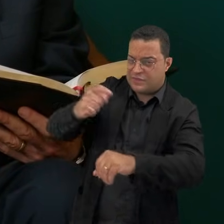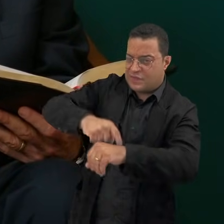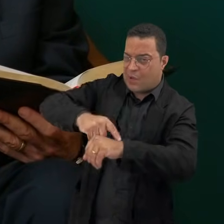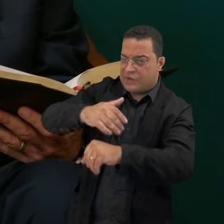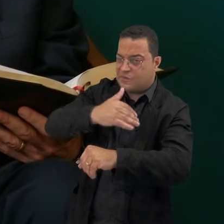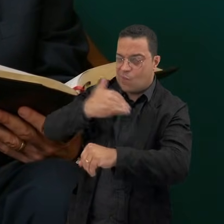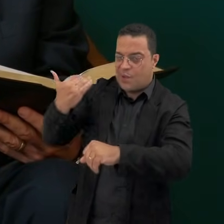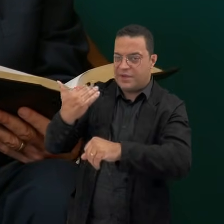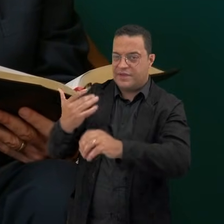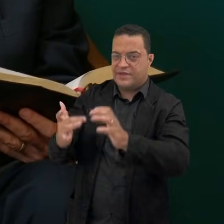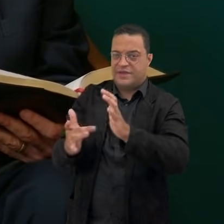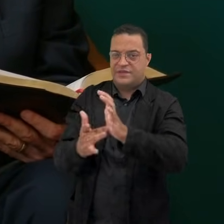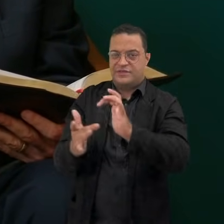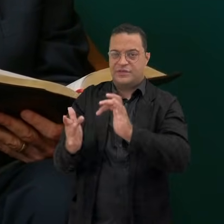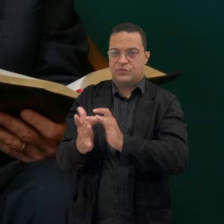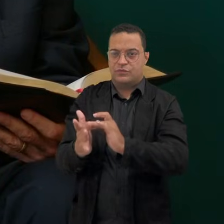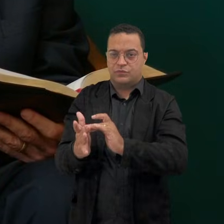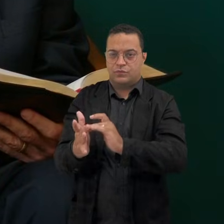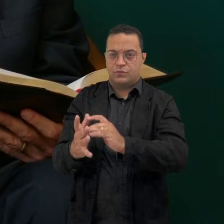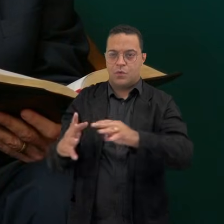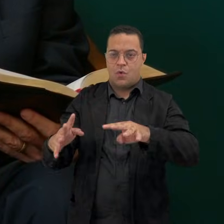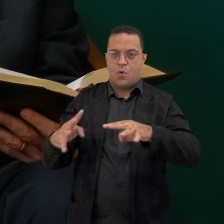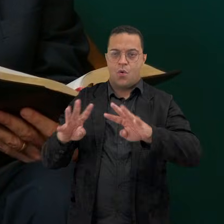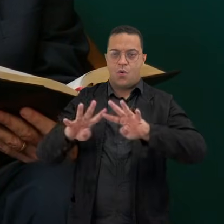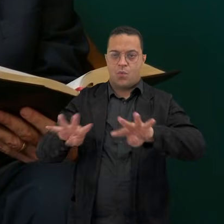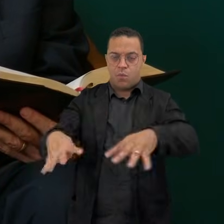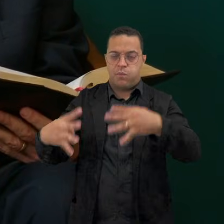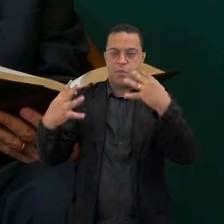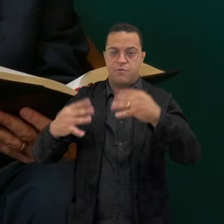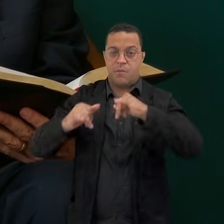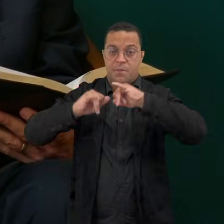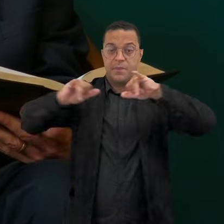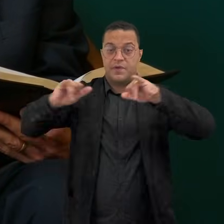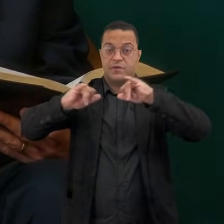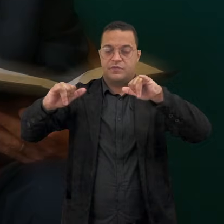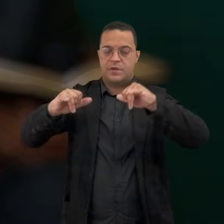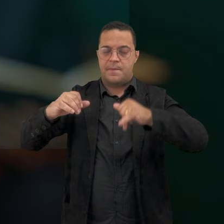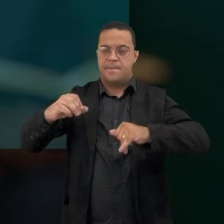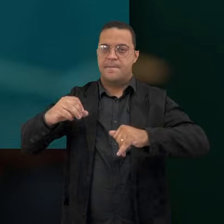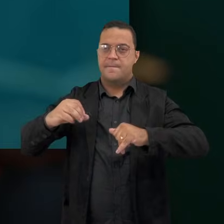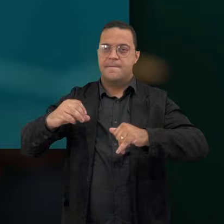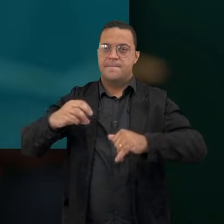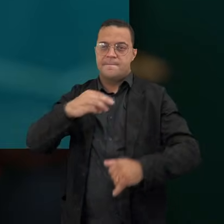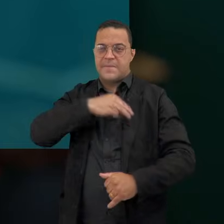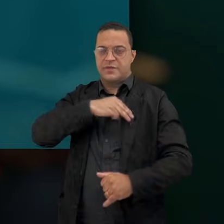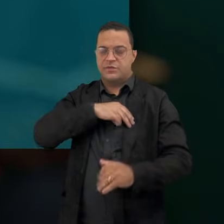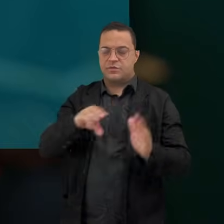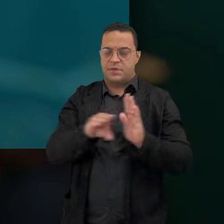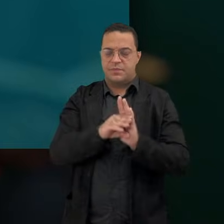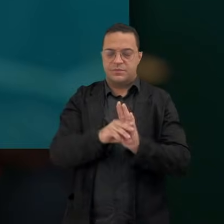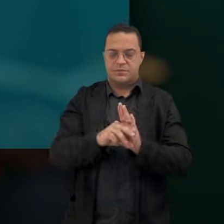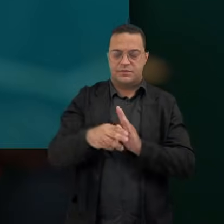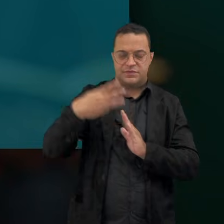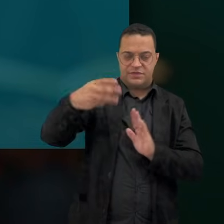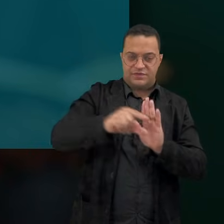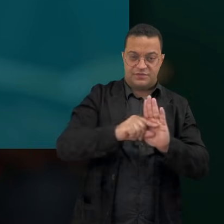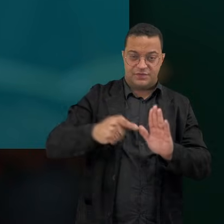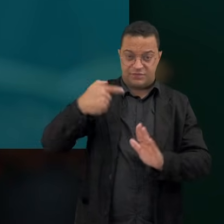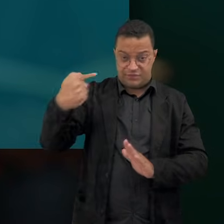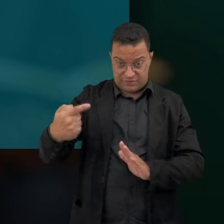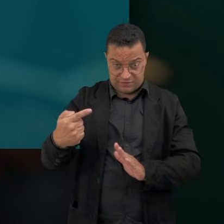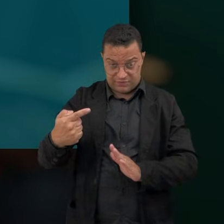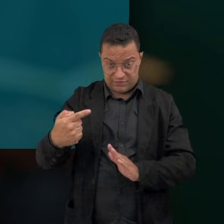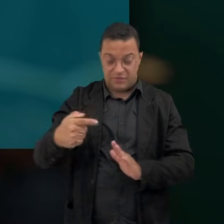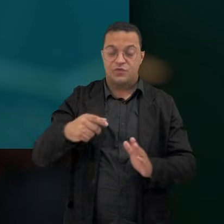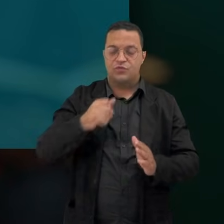Jerusalém, Jerusalém. Dá o texto para nós, Fernando. Mateus 23:37. Jerusalém, Jerusalém, que matas os profetas,